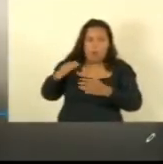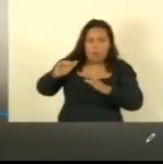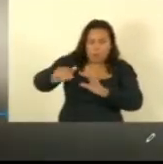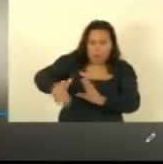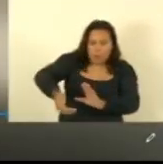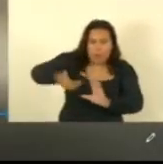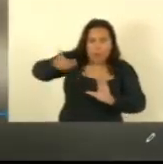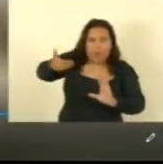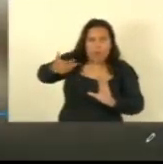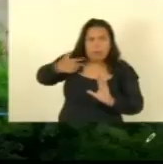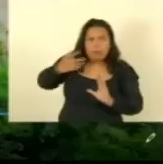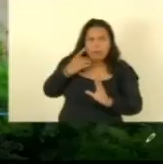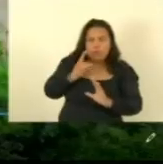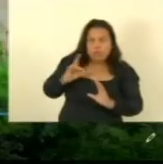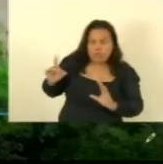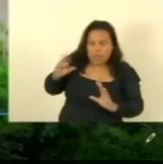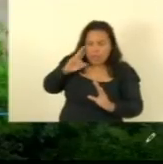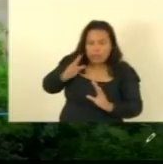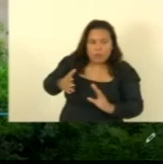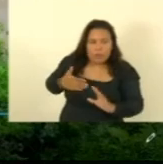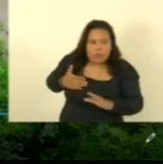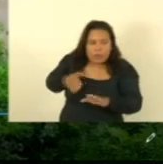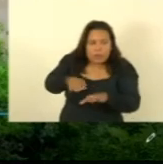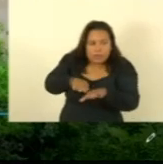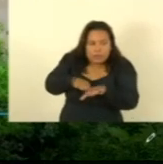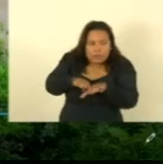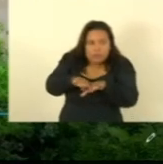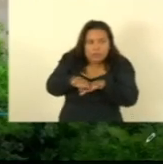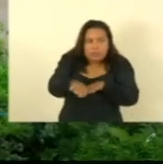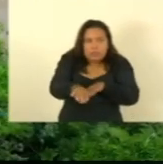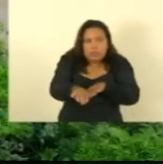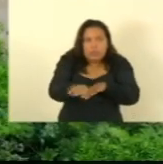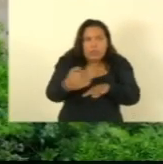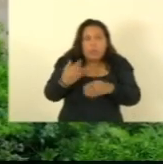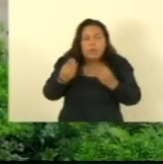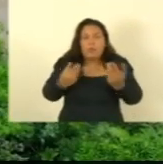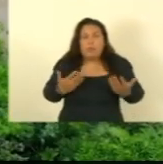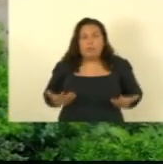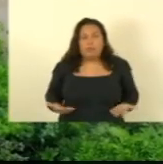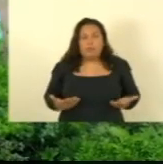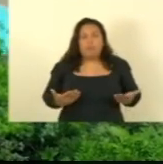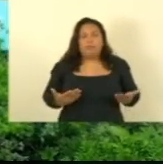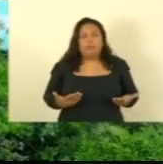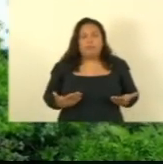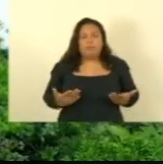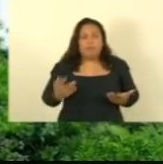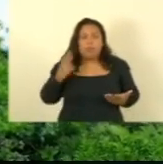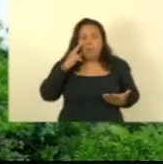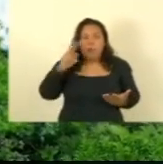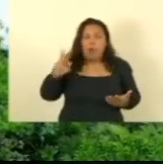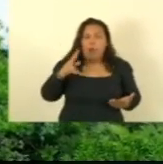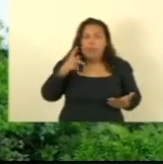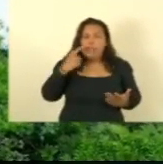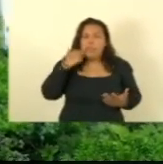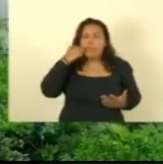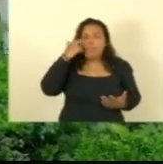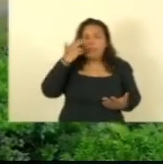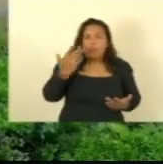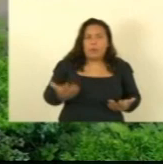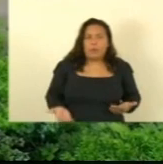Olha o buraco do lado direito, praticamente ele está passando em meia pista. Olha que vergonha isso